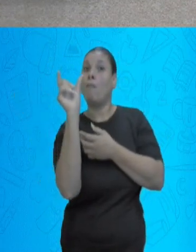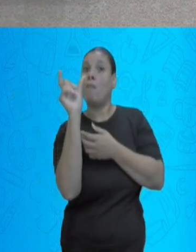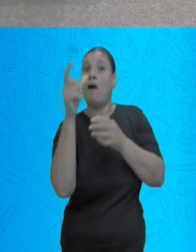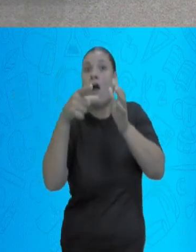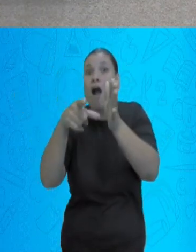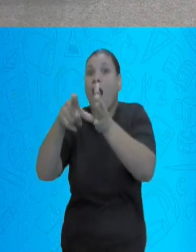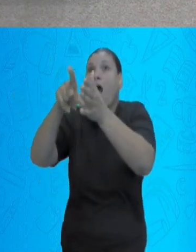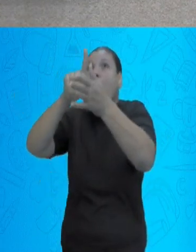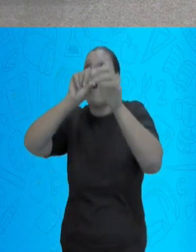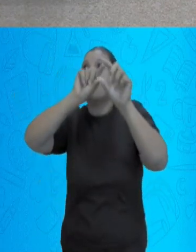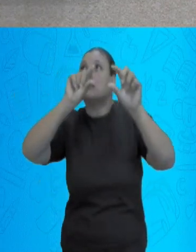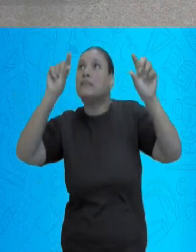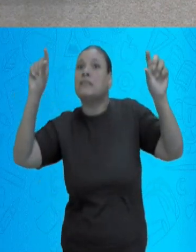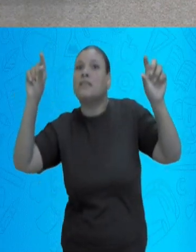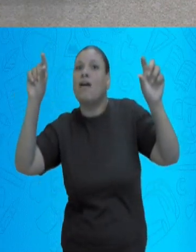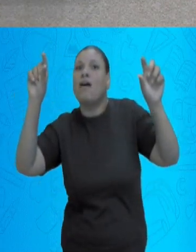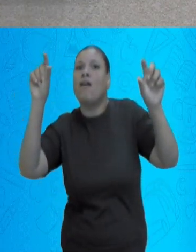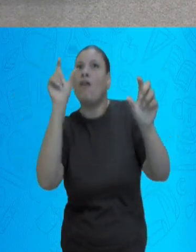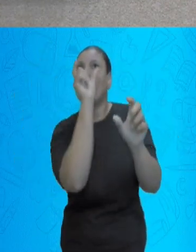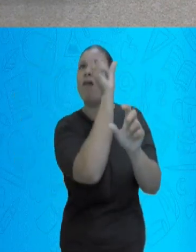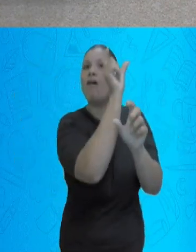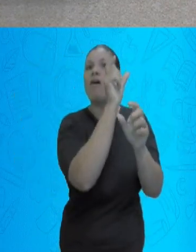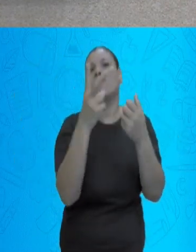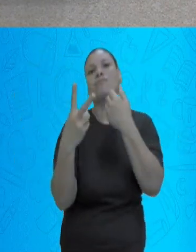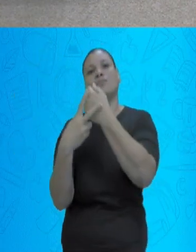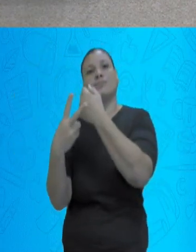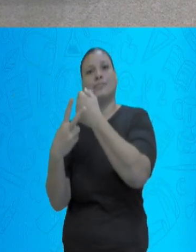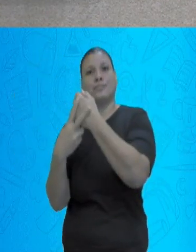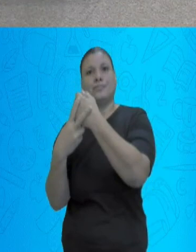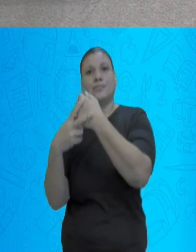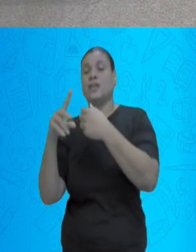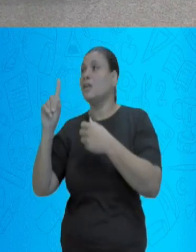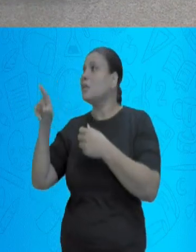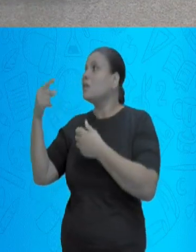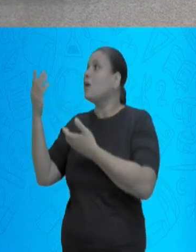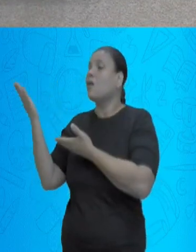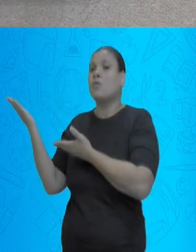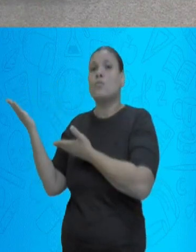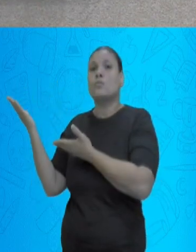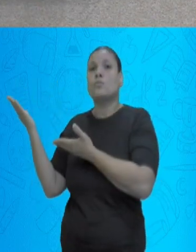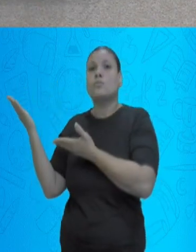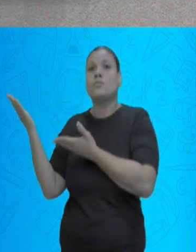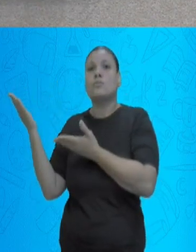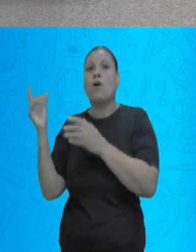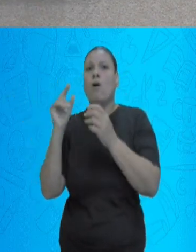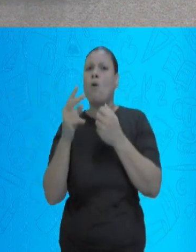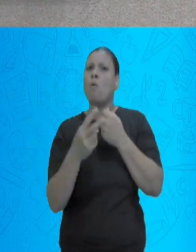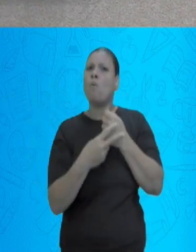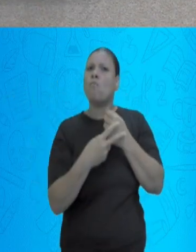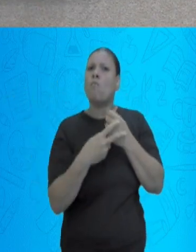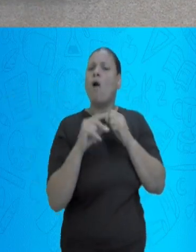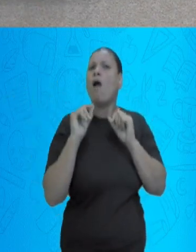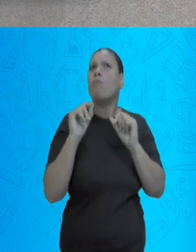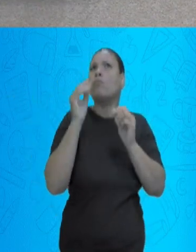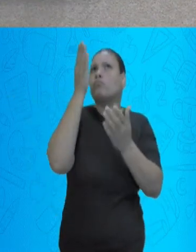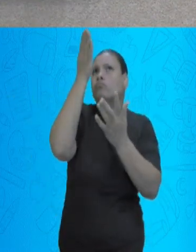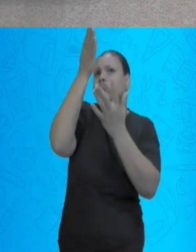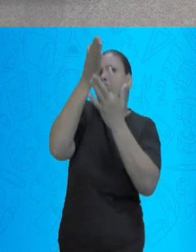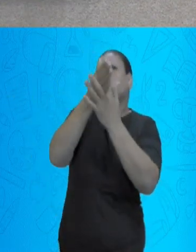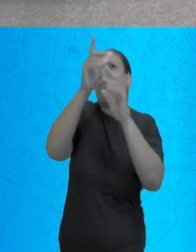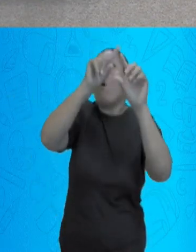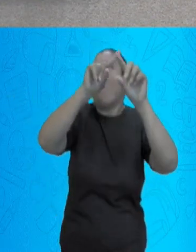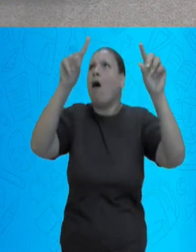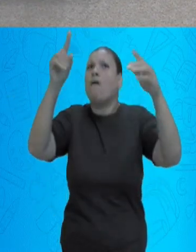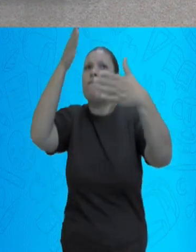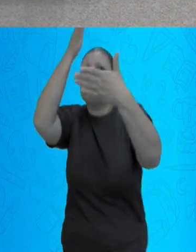e mesóclise, que o pronome vem no meio do verbo. Bem, pessoal, agora é com